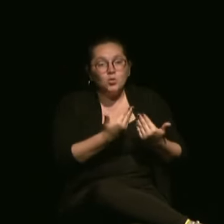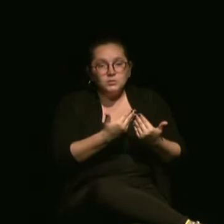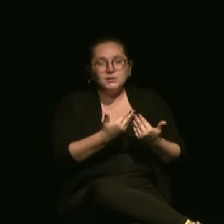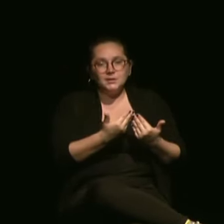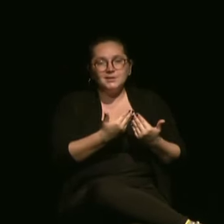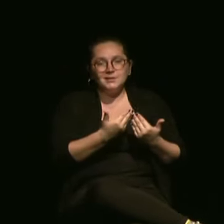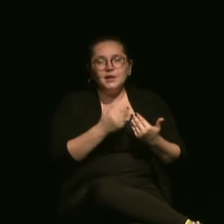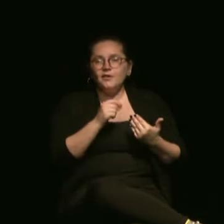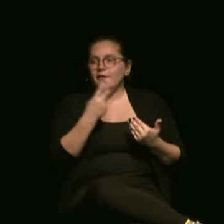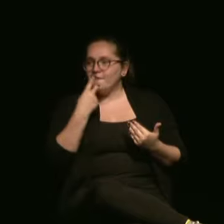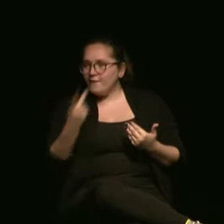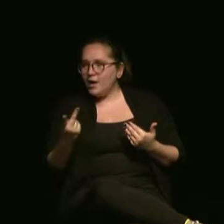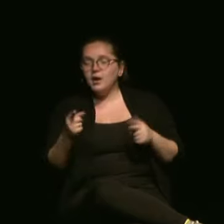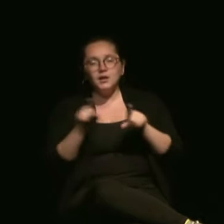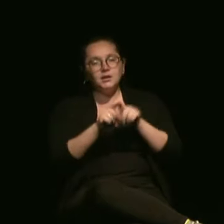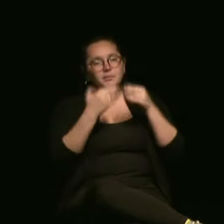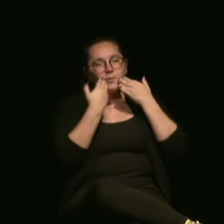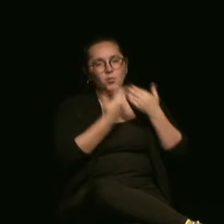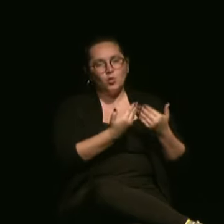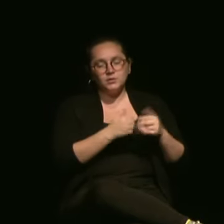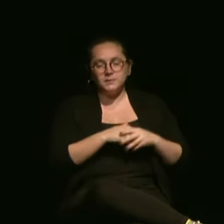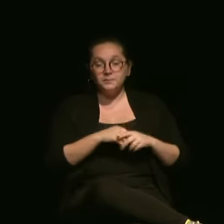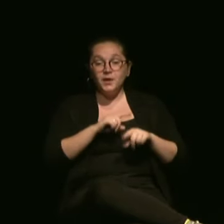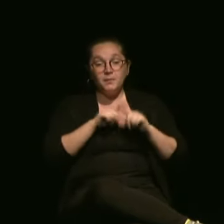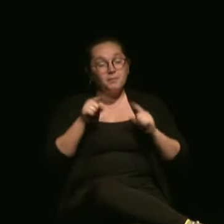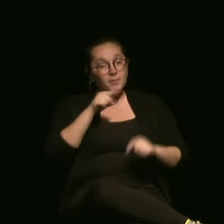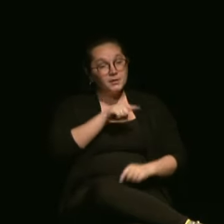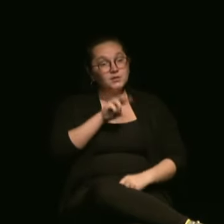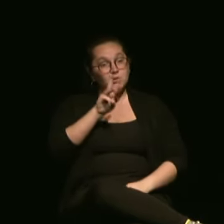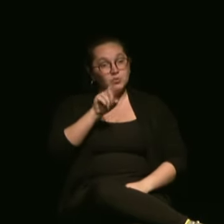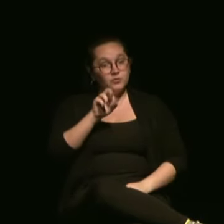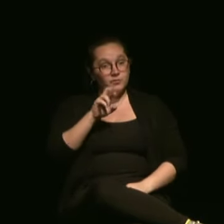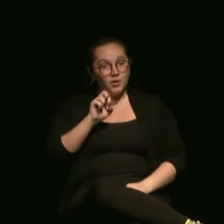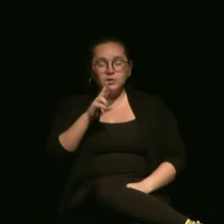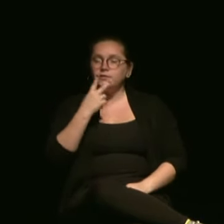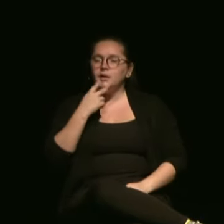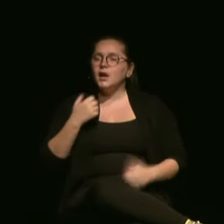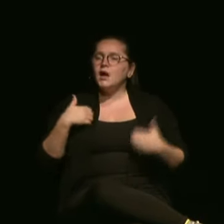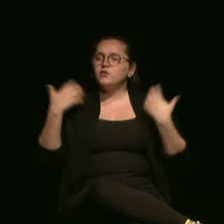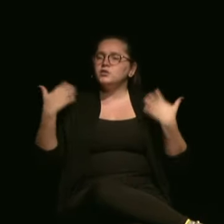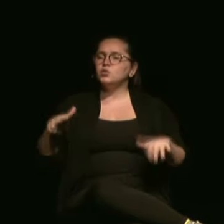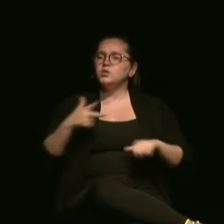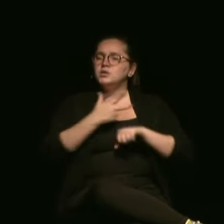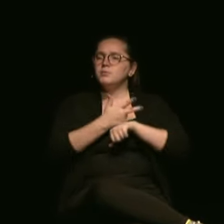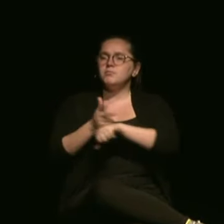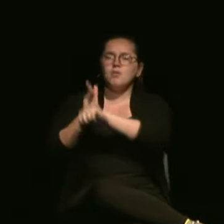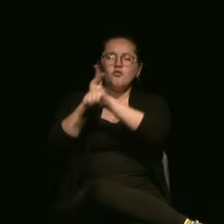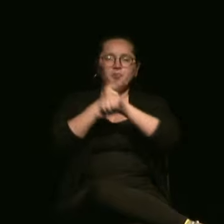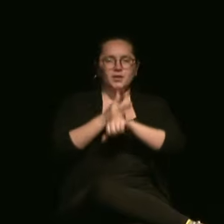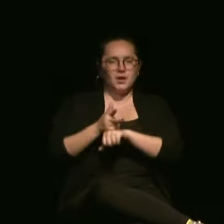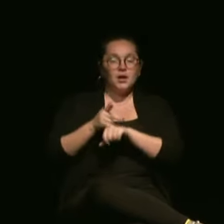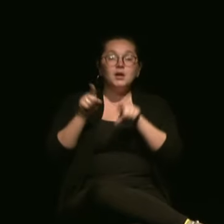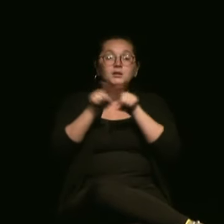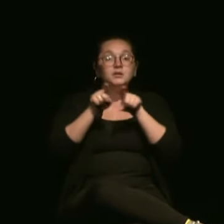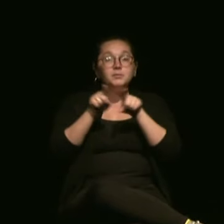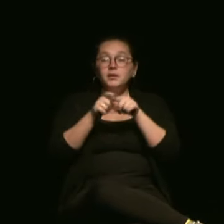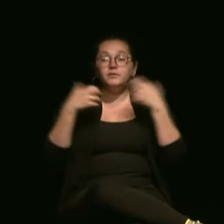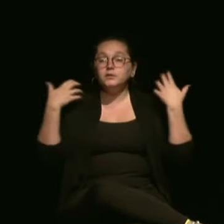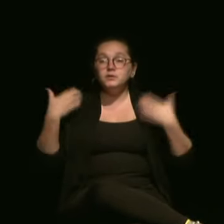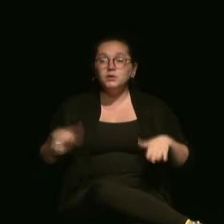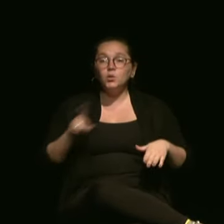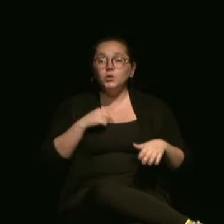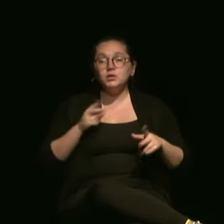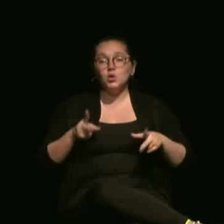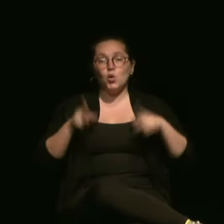né? O Walter Lima disse o seguinte: não, você não quis cortar, você não quis fazer um movimento de câmera. E o Coutinho disse,